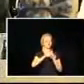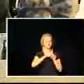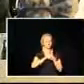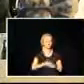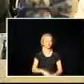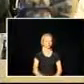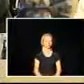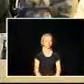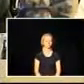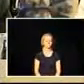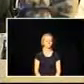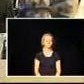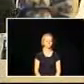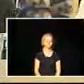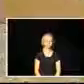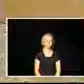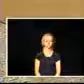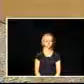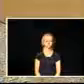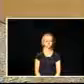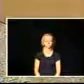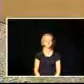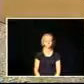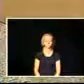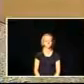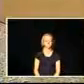Vereadora Vera Saba.